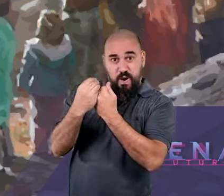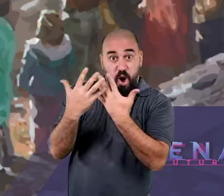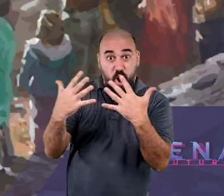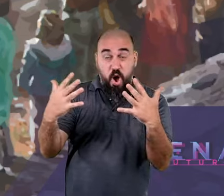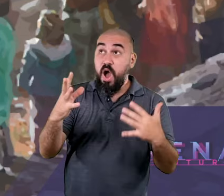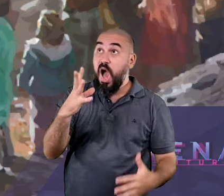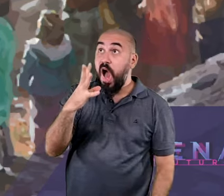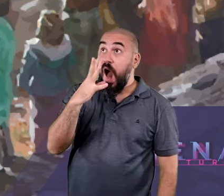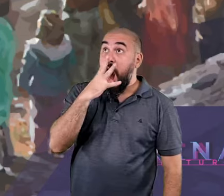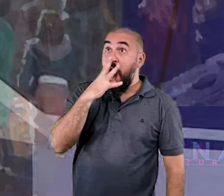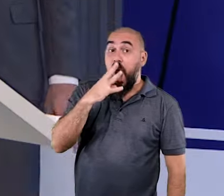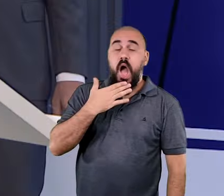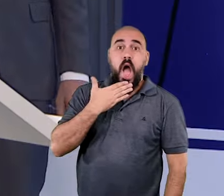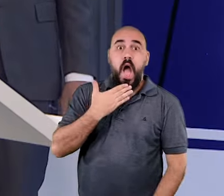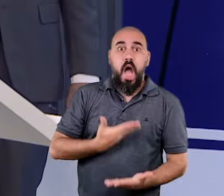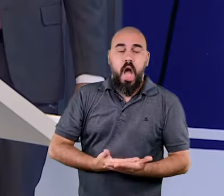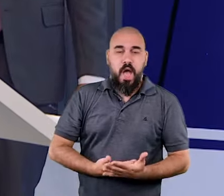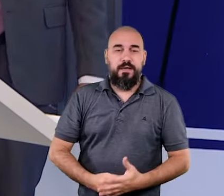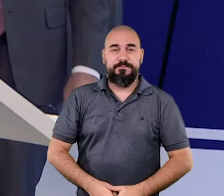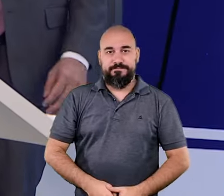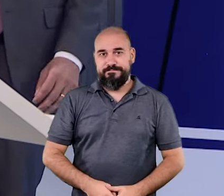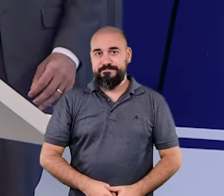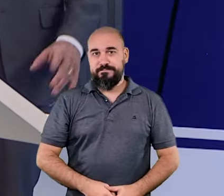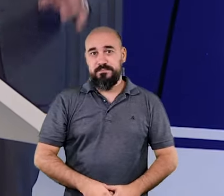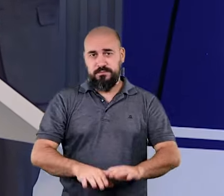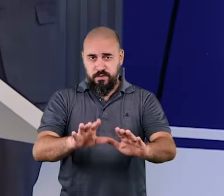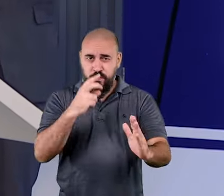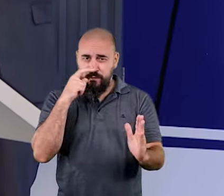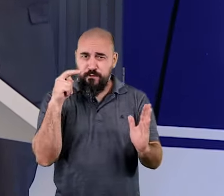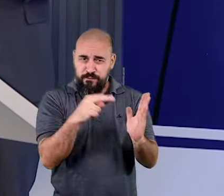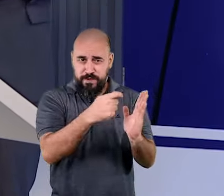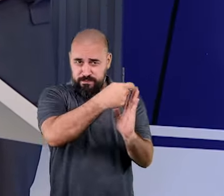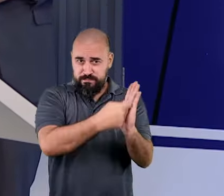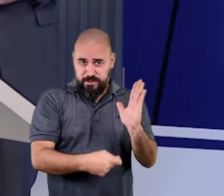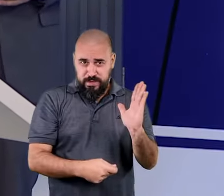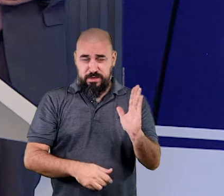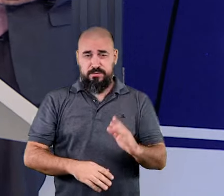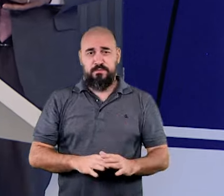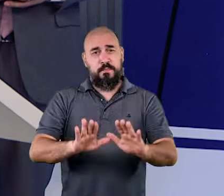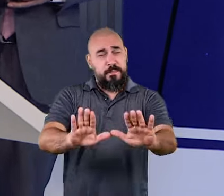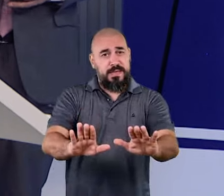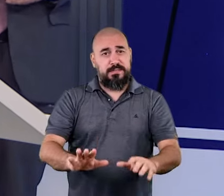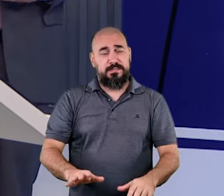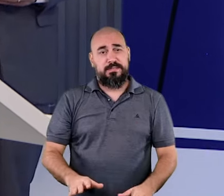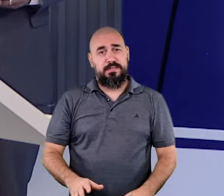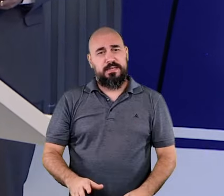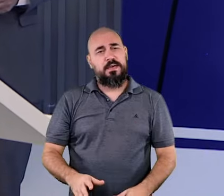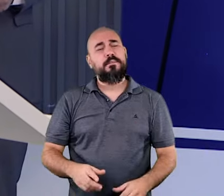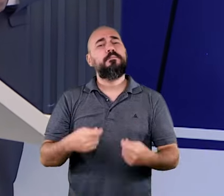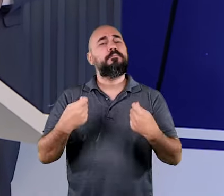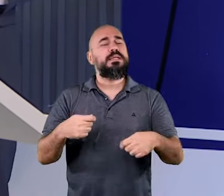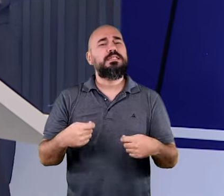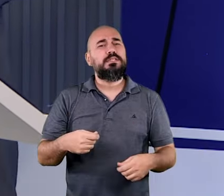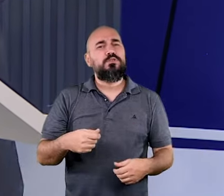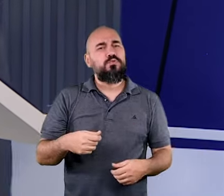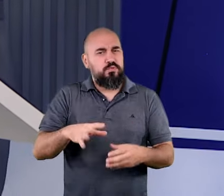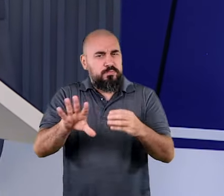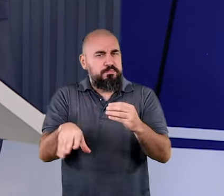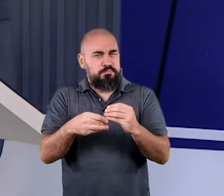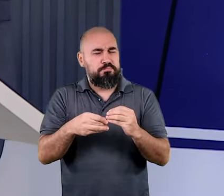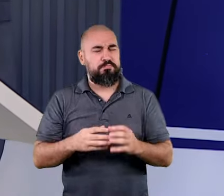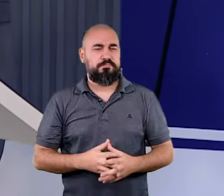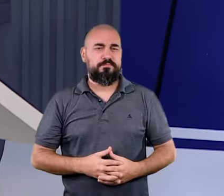alguns textos. Eu preciso fazer uma observação para você antes de irmos à Bíblia. Os autores bíblicos,